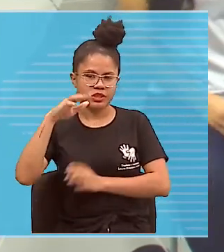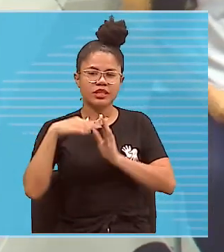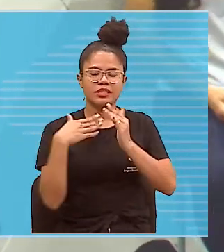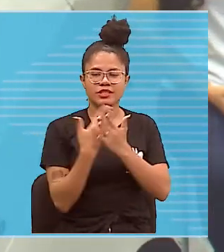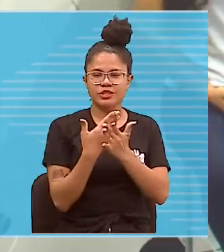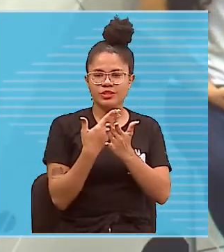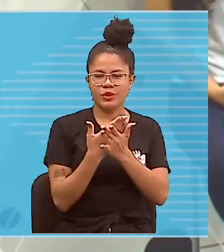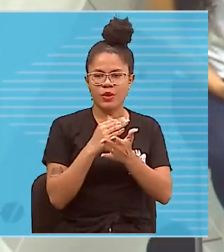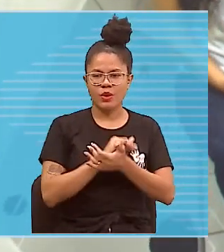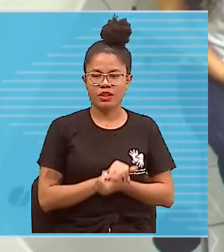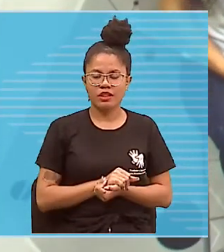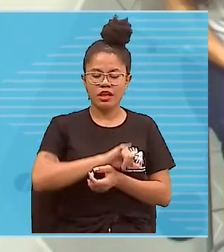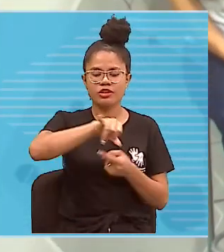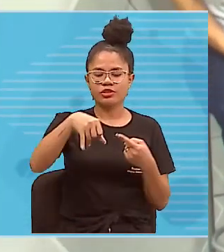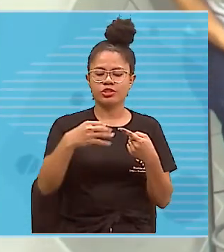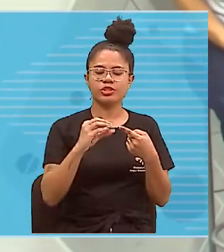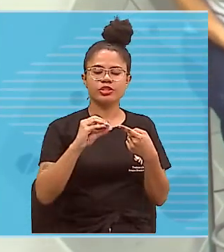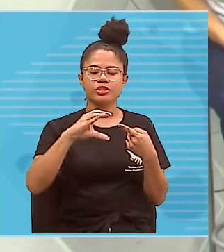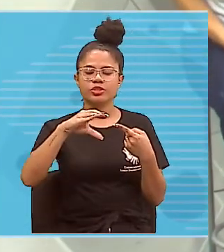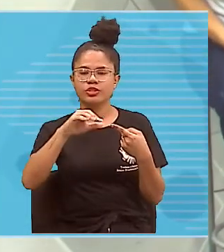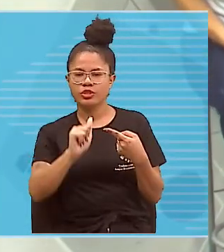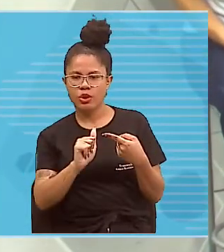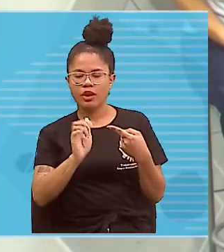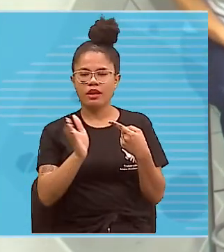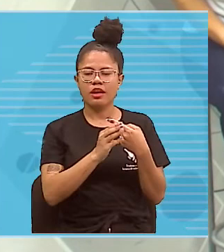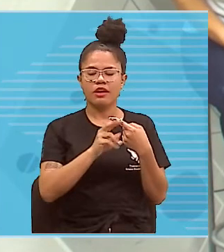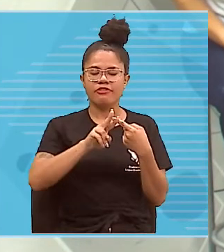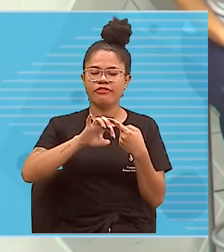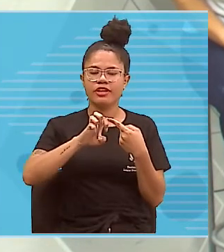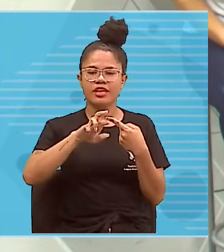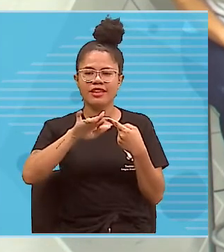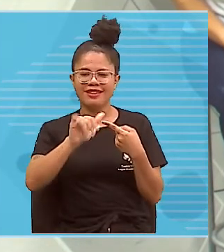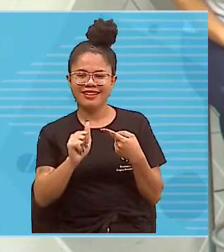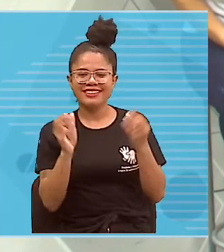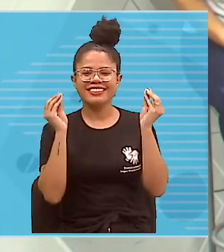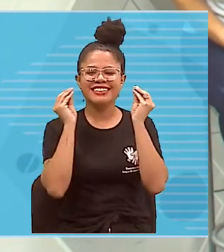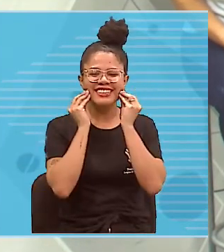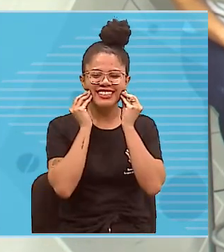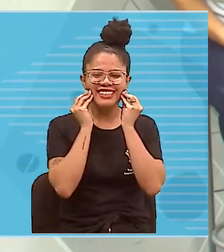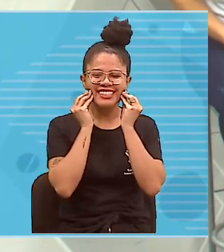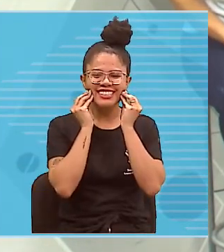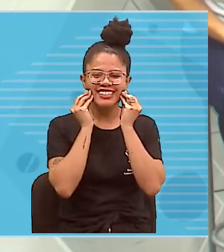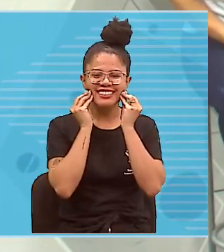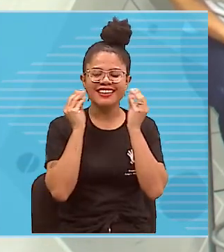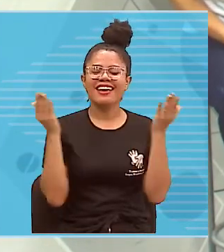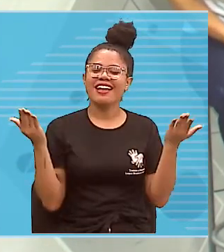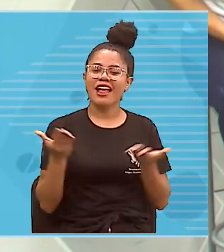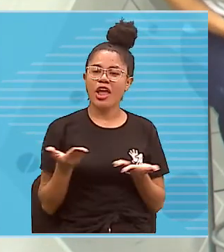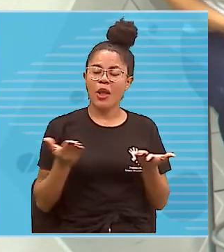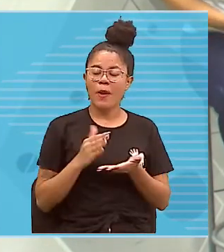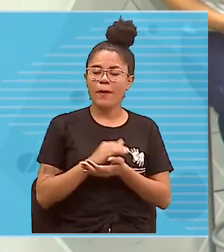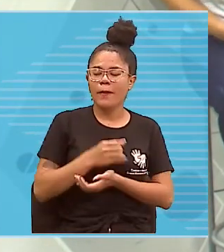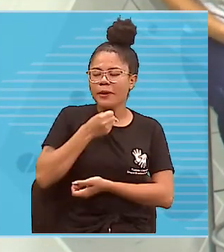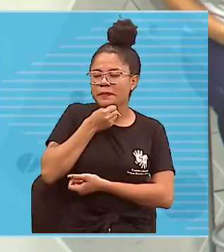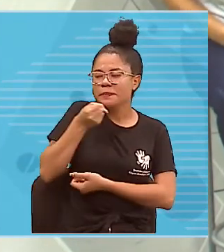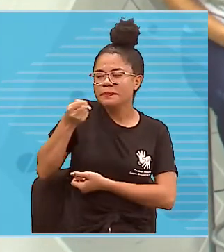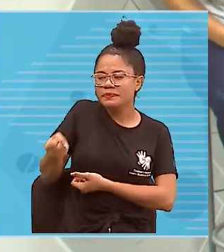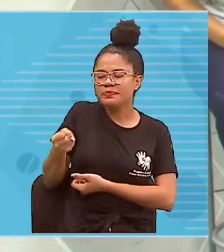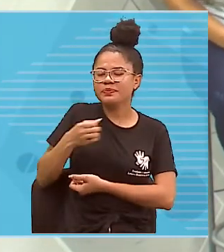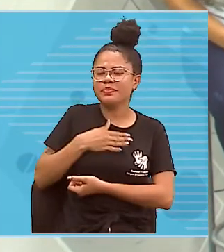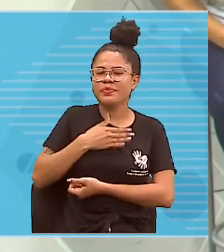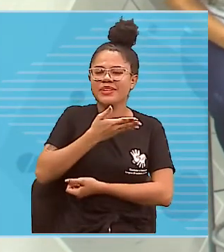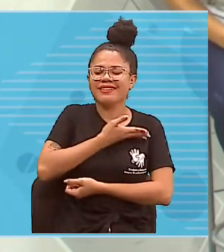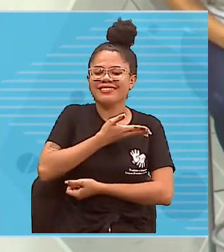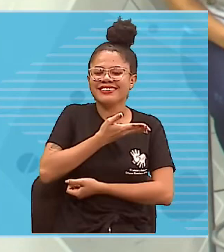Um abraço, diretor, um abraço, professores e professoras, e um beijo. Agora eu quero dar a voz aqui para minha amiga